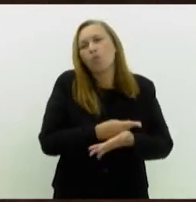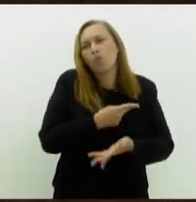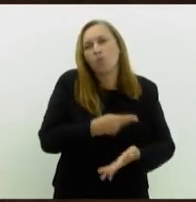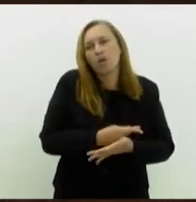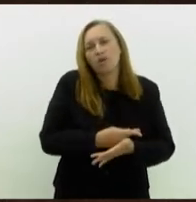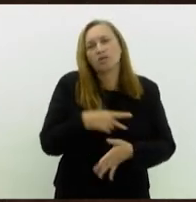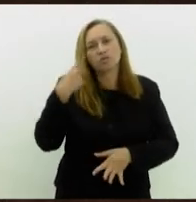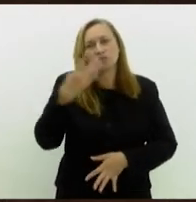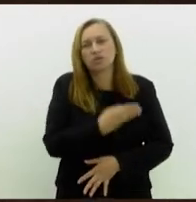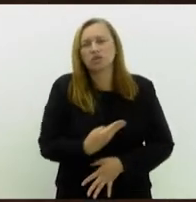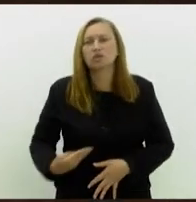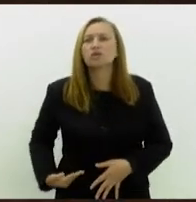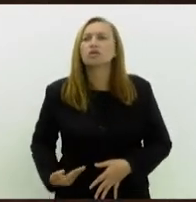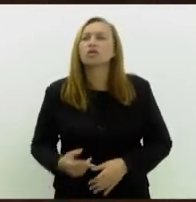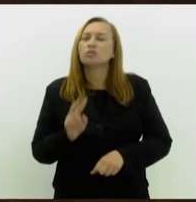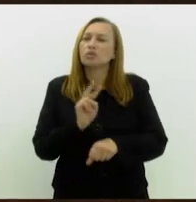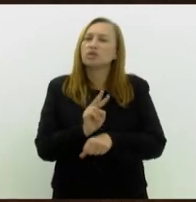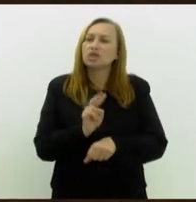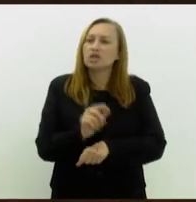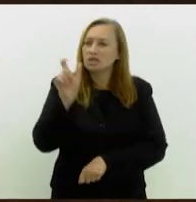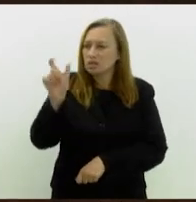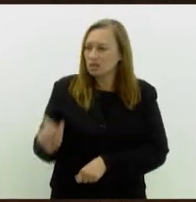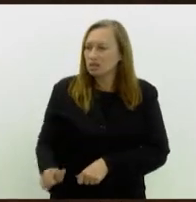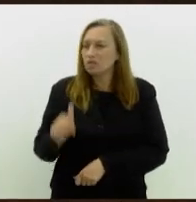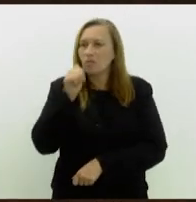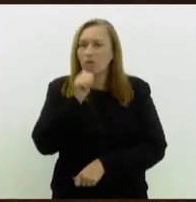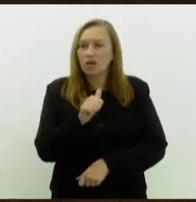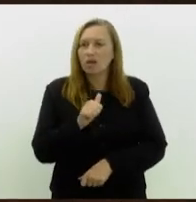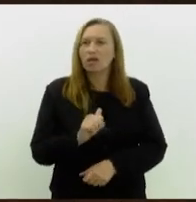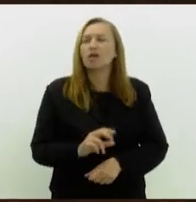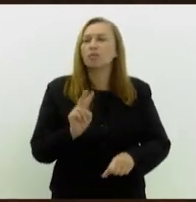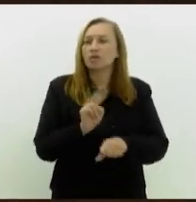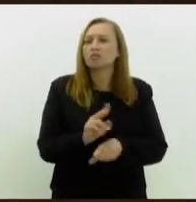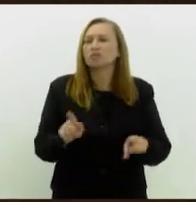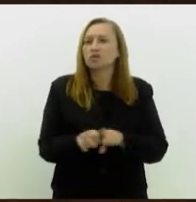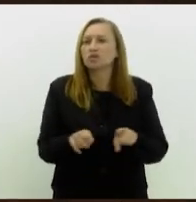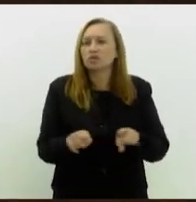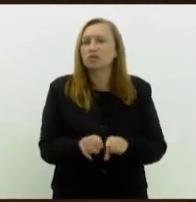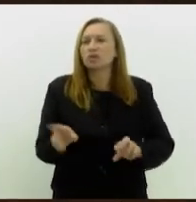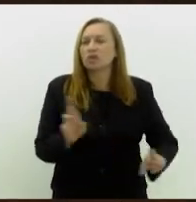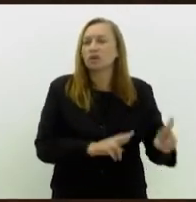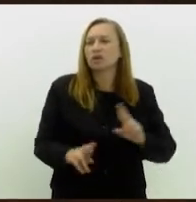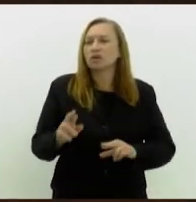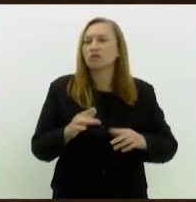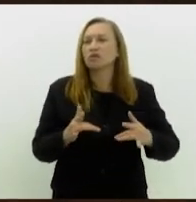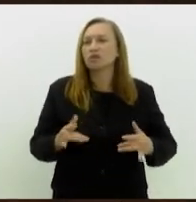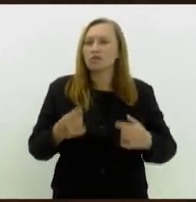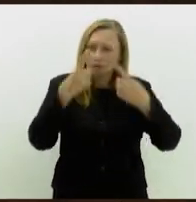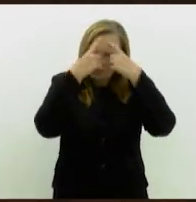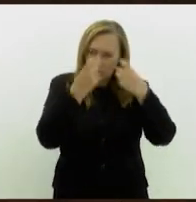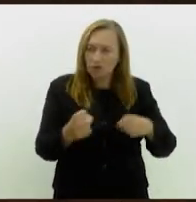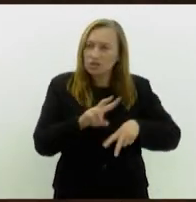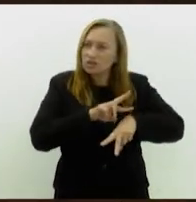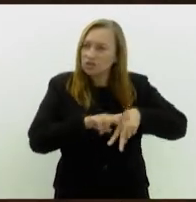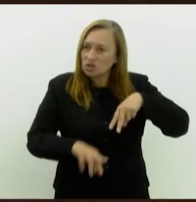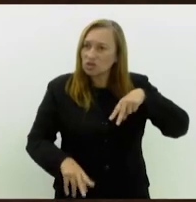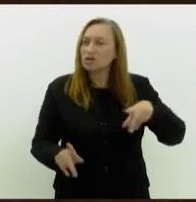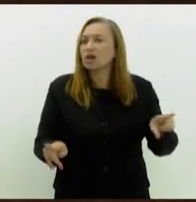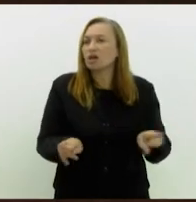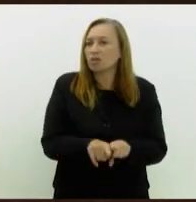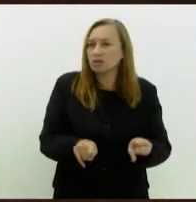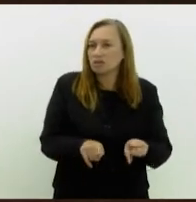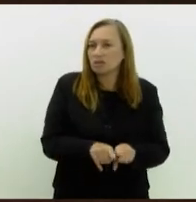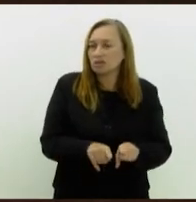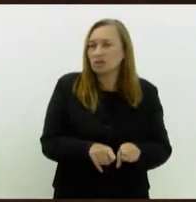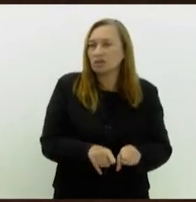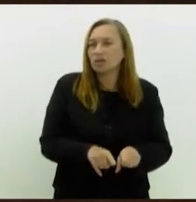políticas públicas que resguardem essa mulher de proteção também com relação à violência de gênero que ocorre dentro